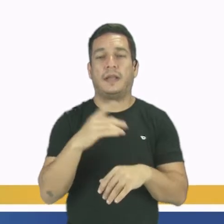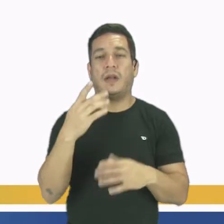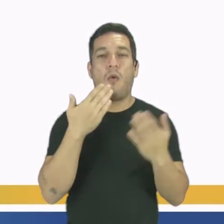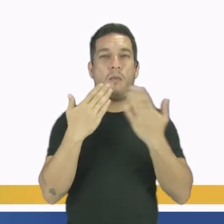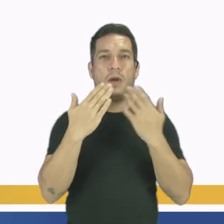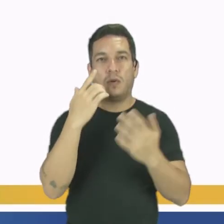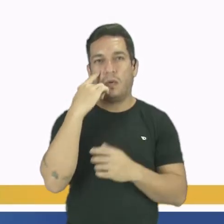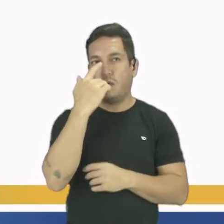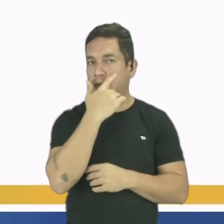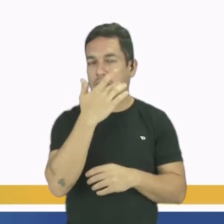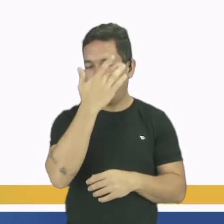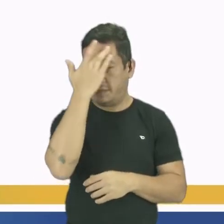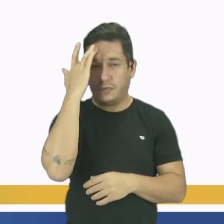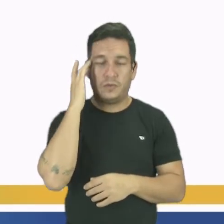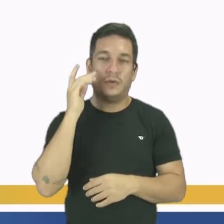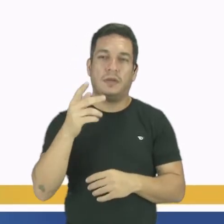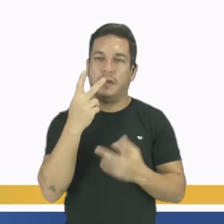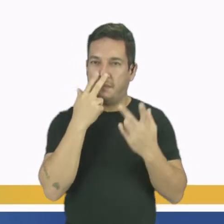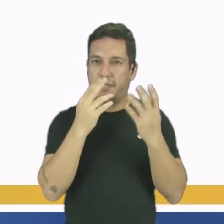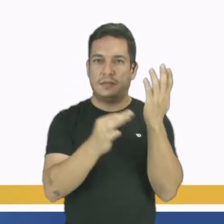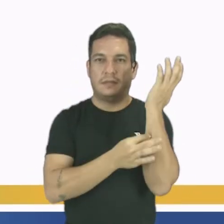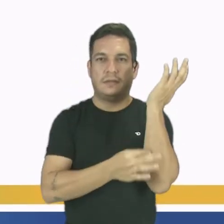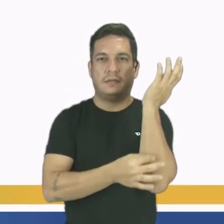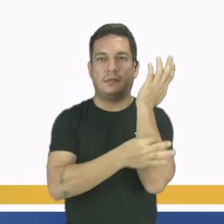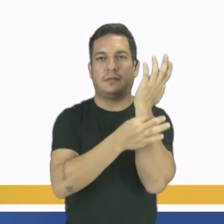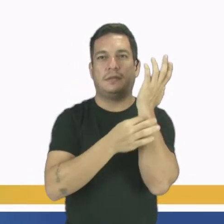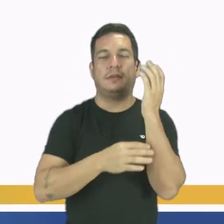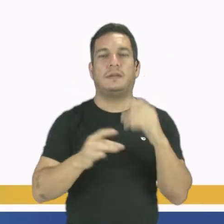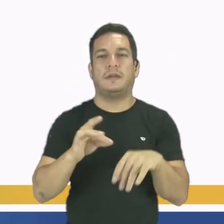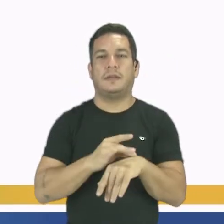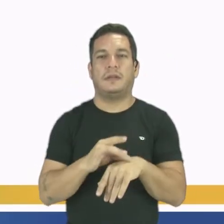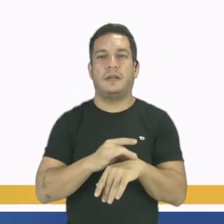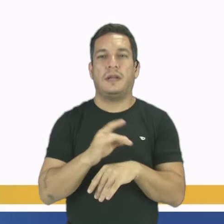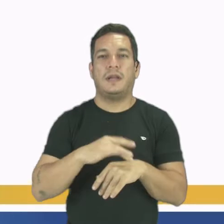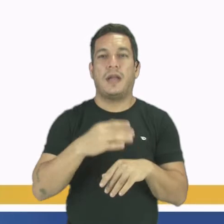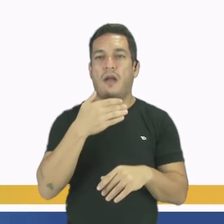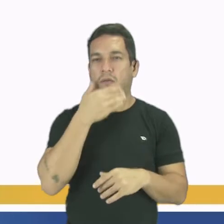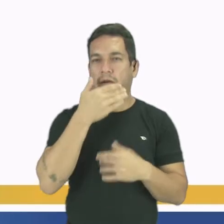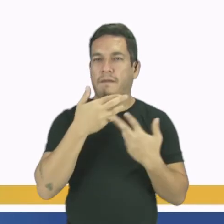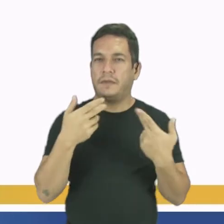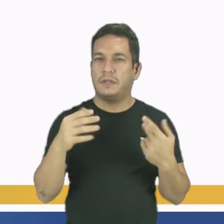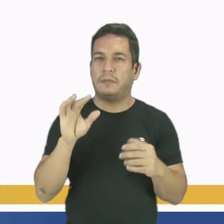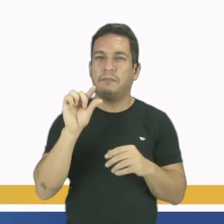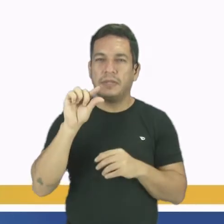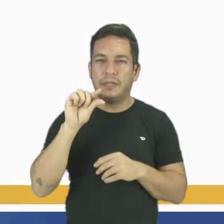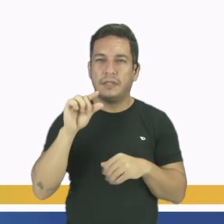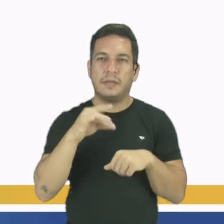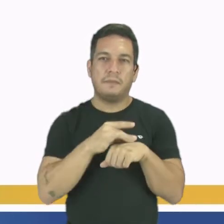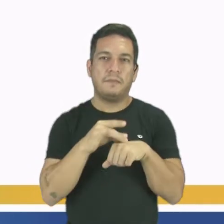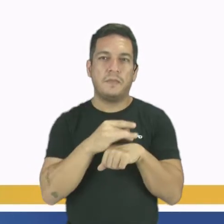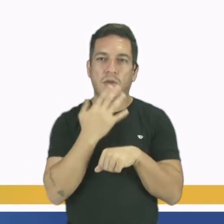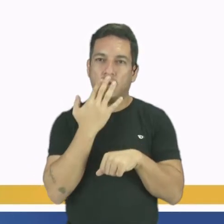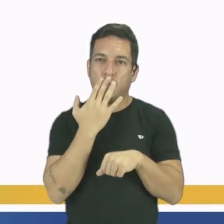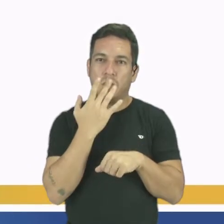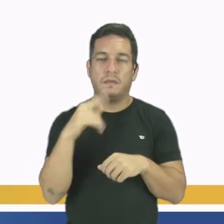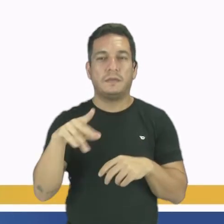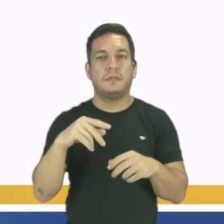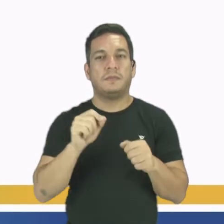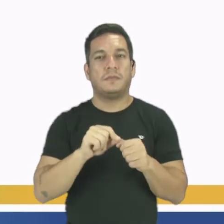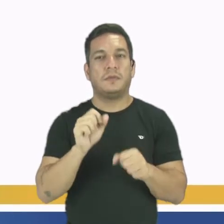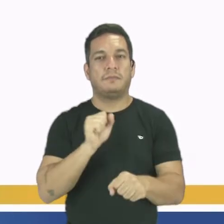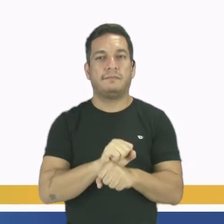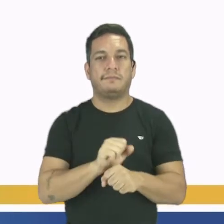pessoa, como jabuticabas. Para quem não conhece, jabuticabas é uma frutinha pequena, pretinha, tá? Aí vocês podem